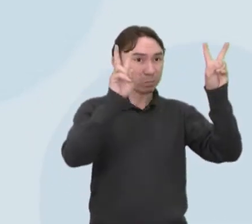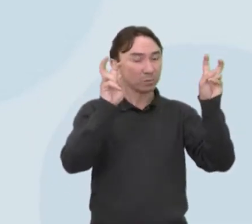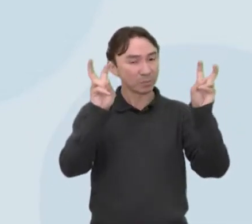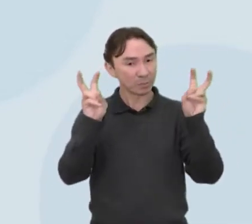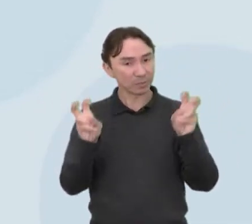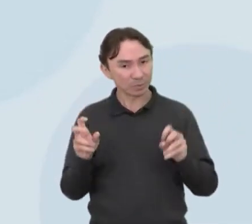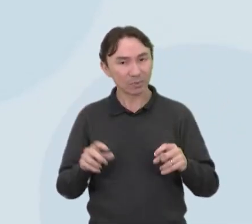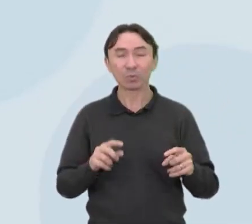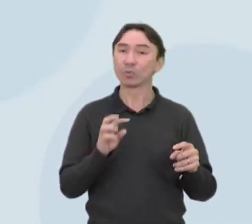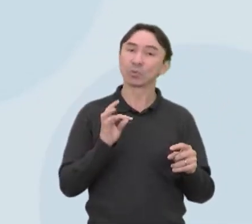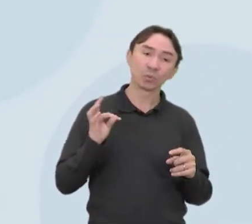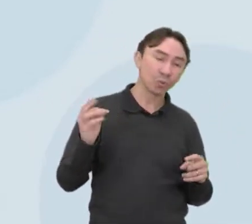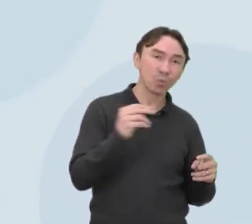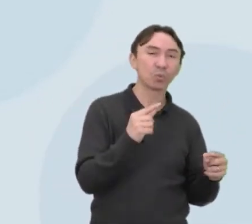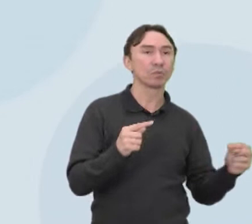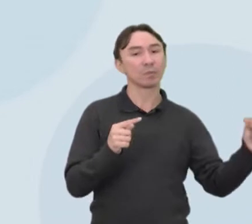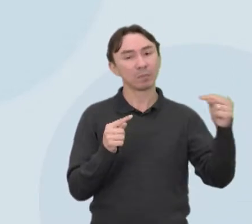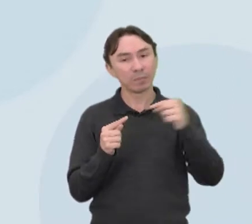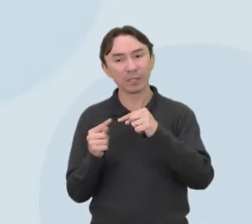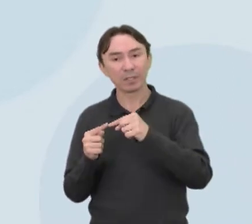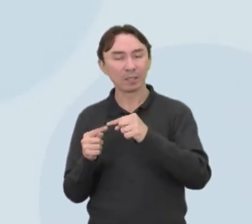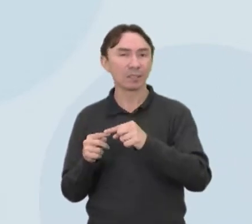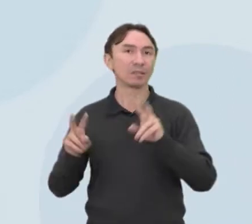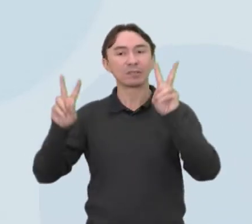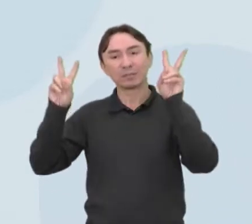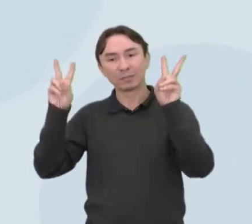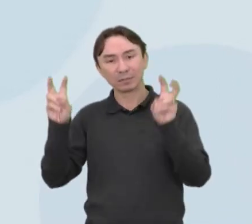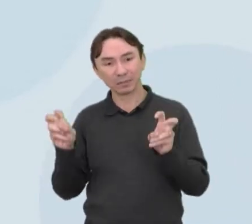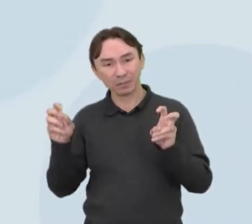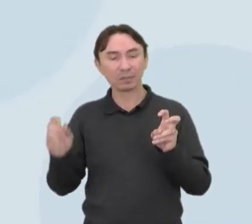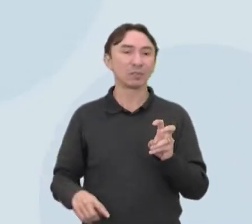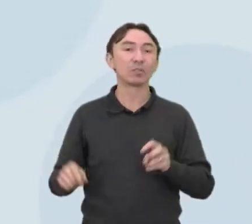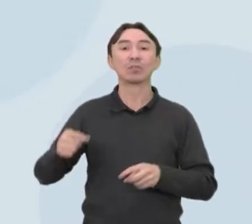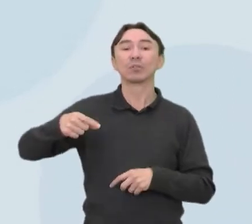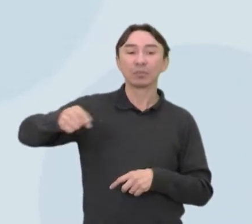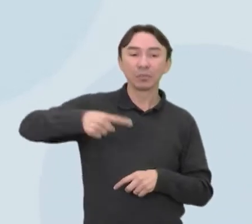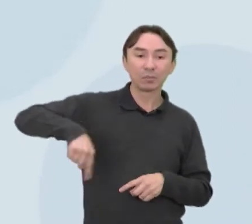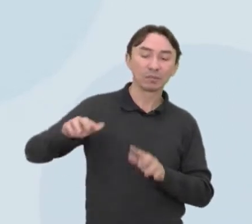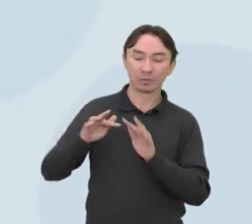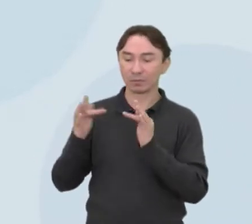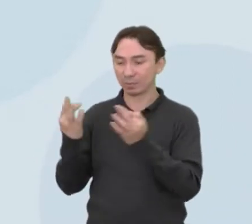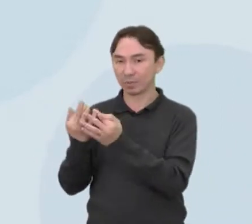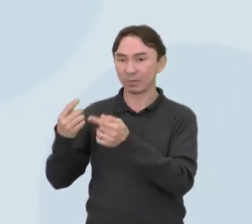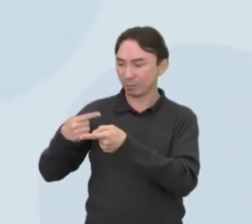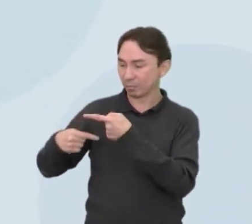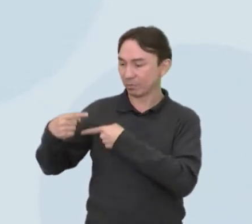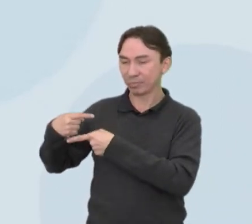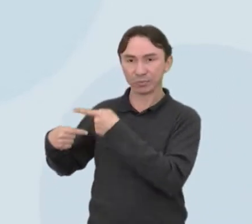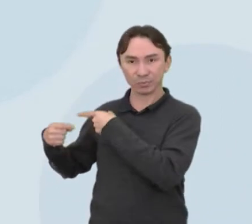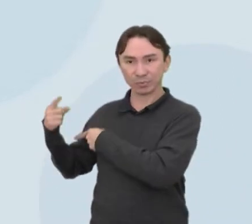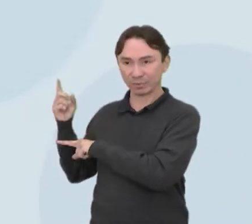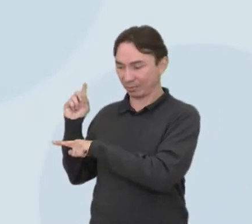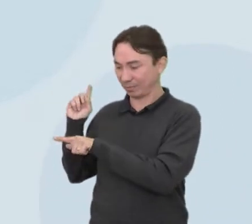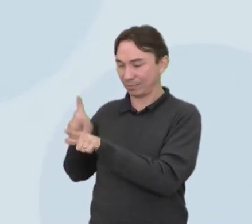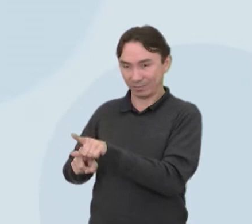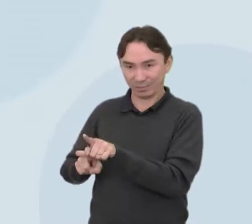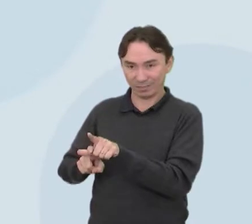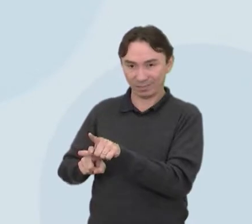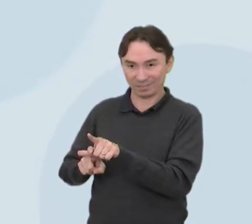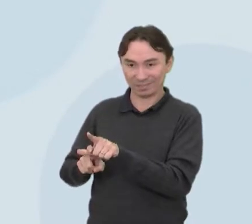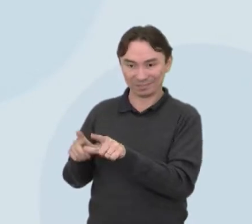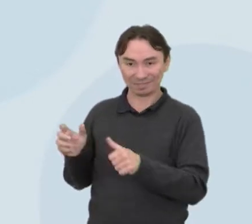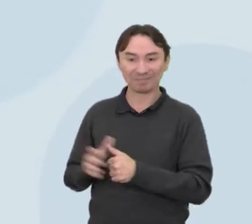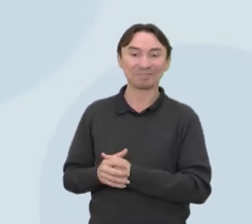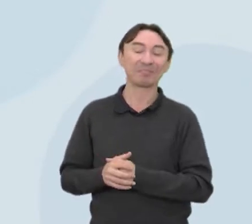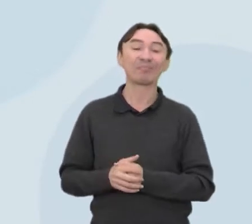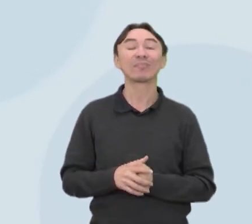deliberadamente ligados às questões de nossa ancestralidade colonial. E com relação ao